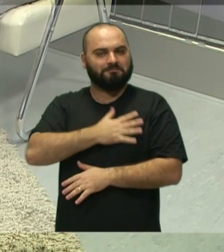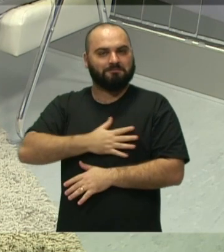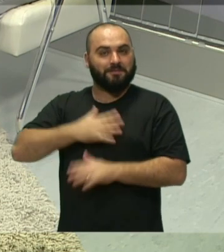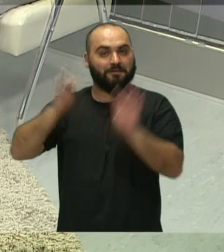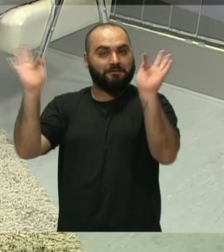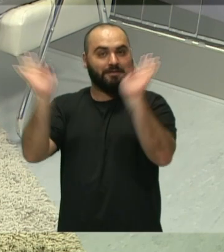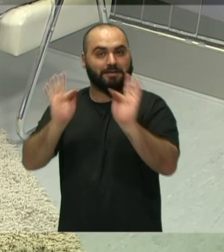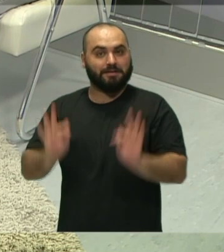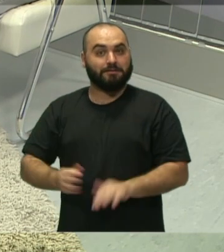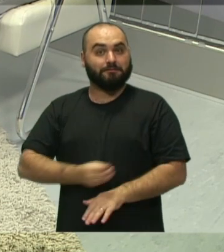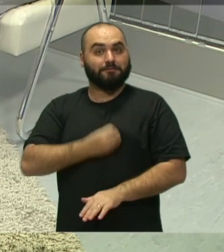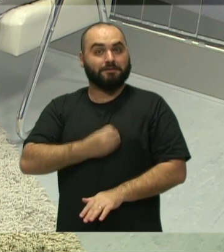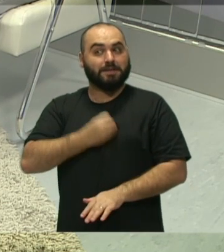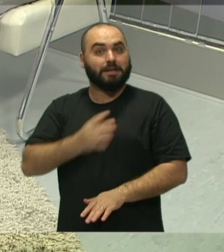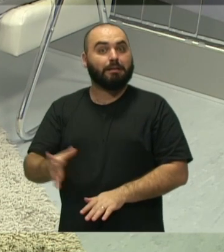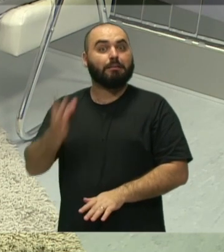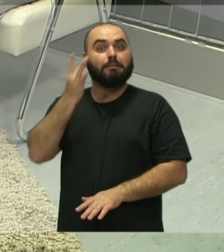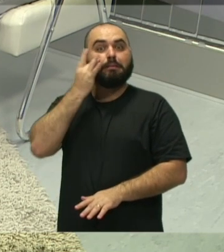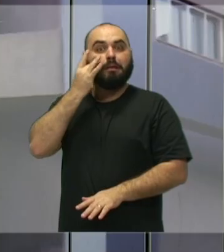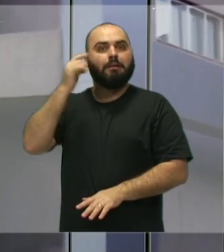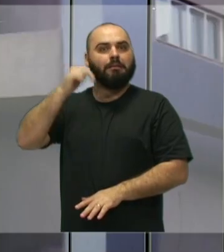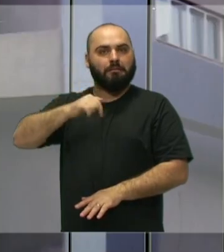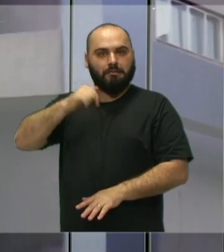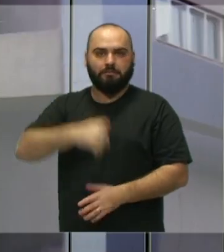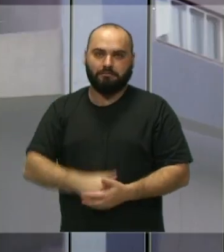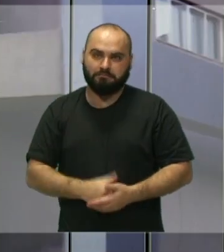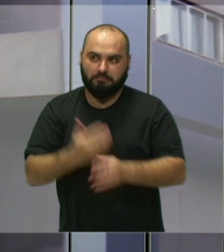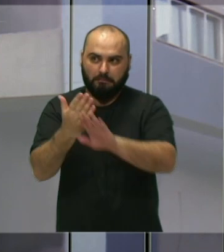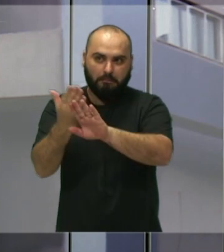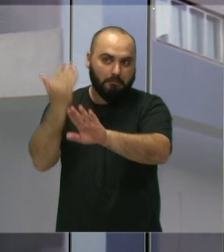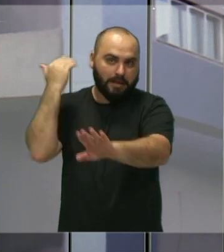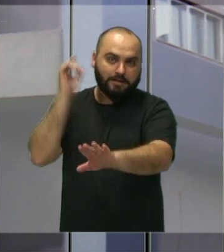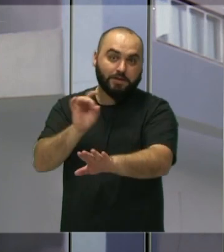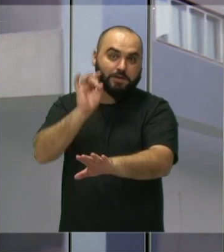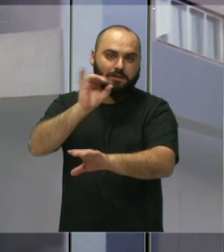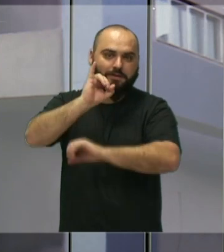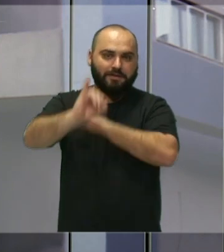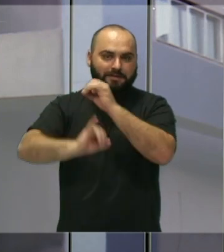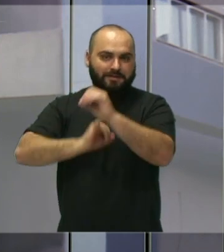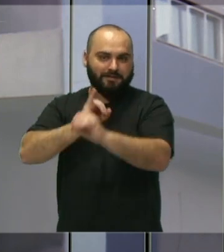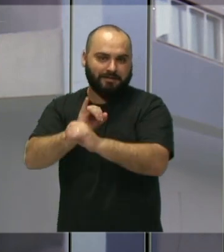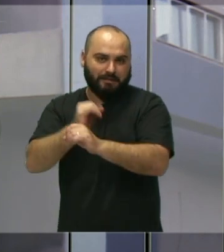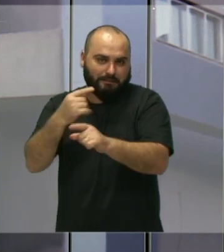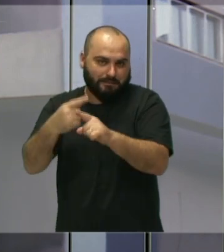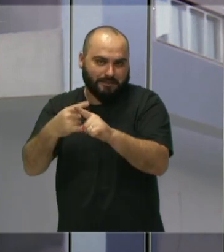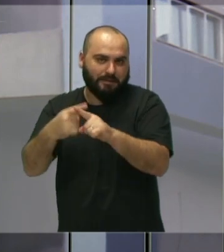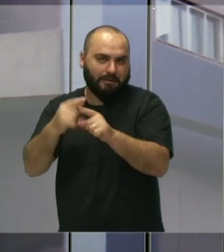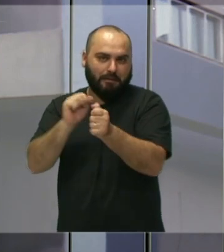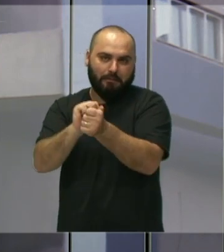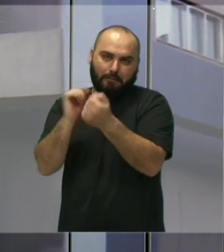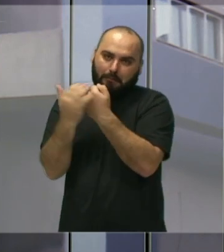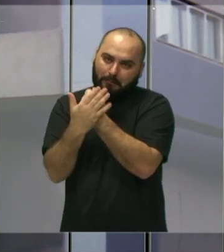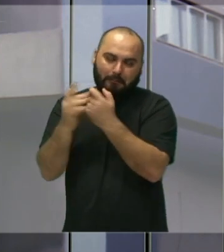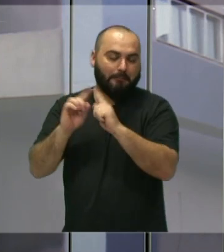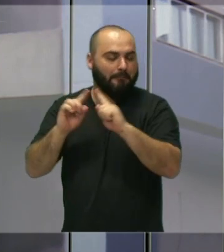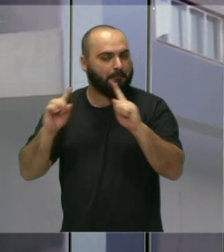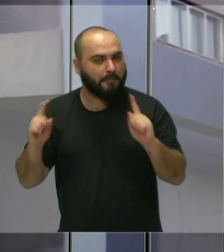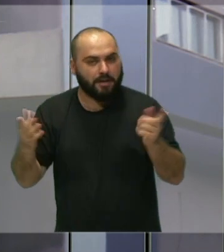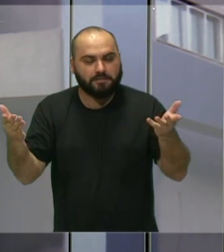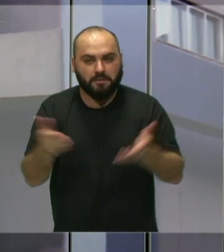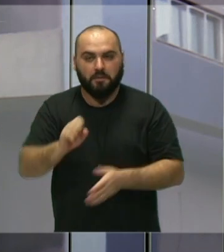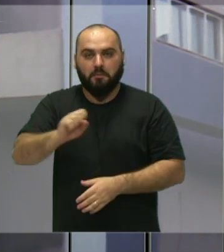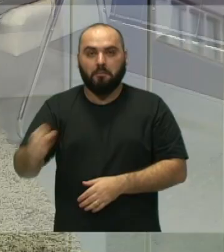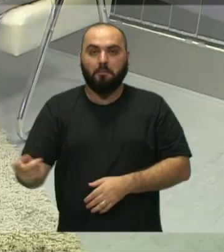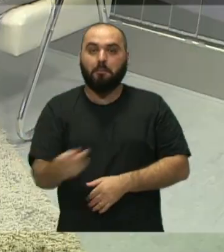pela primeira vez presencial, né? Estávamos antes apenas no modo online devido à pandemia, mas eu estou tendo a oportunidade de estar aqui no